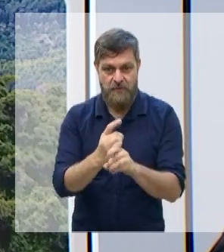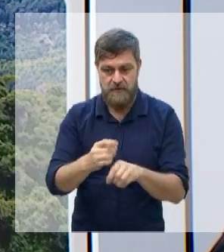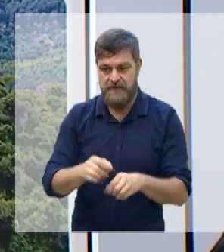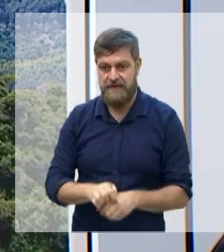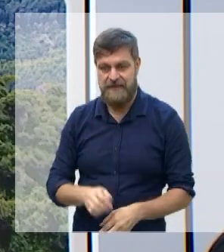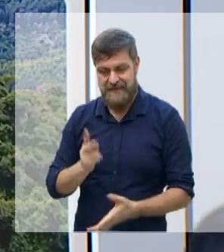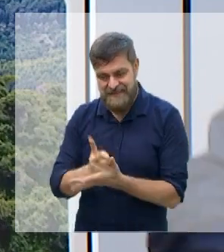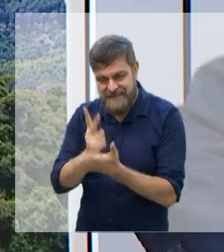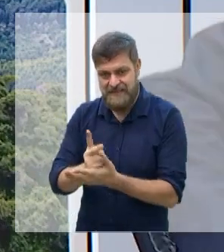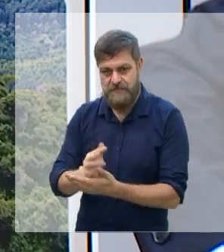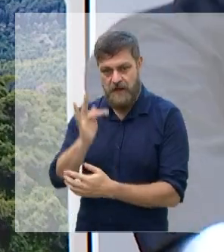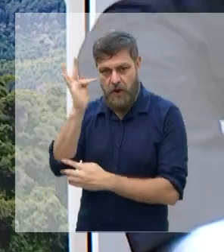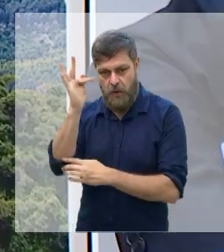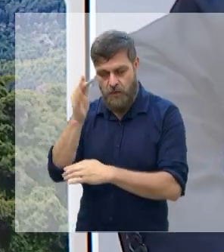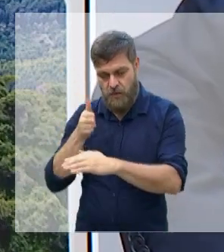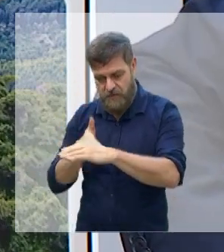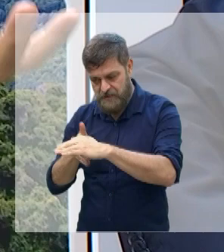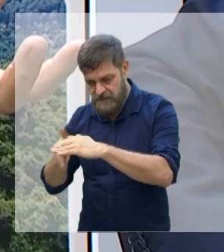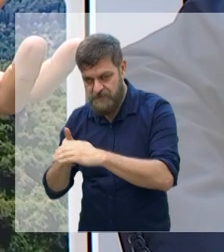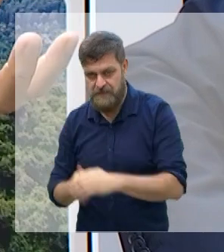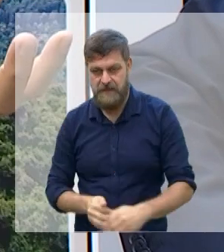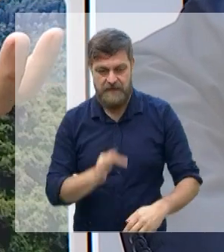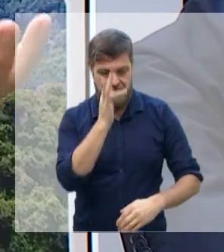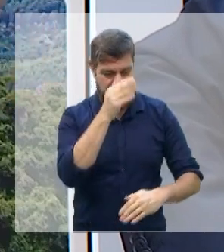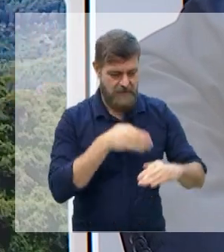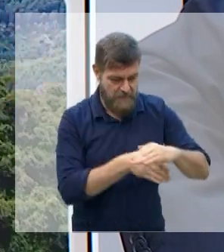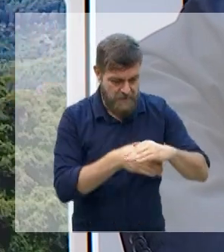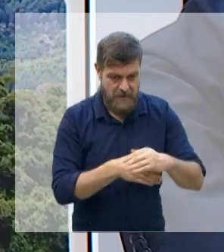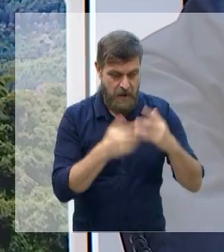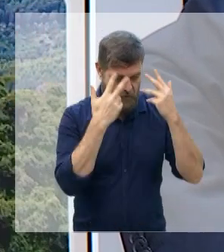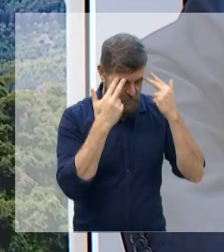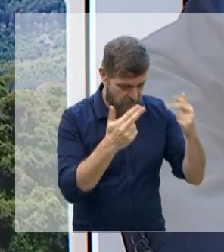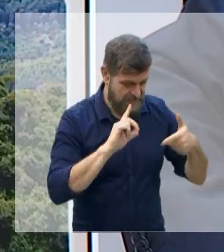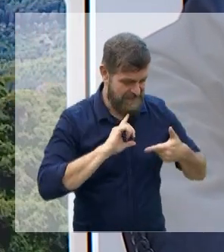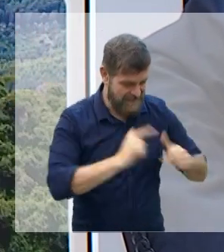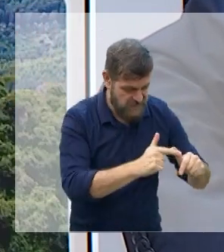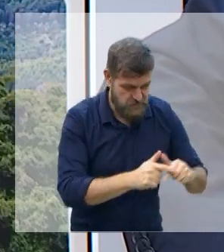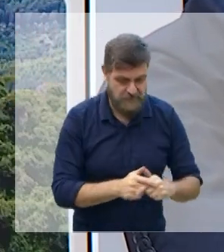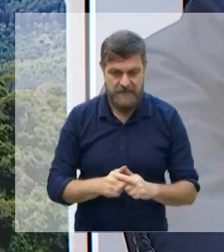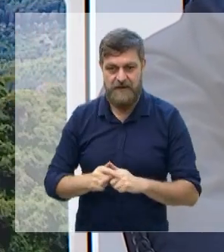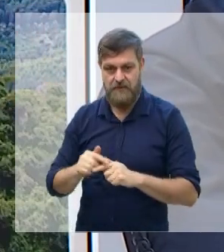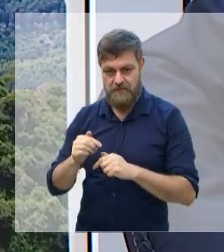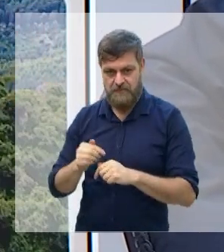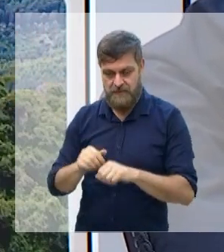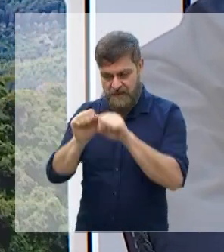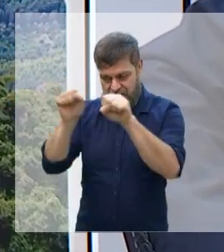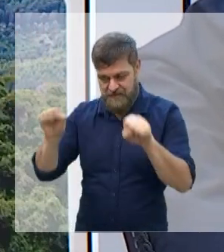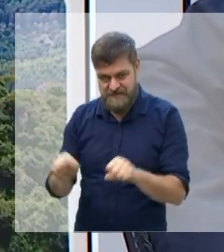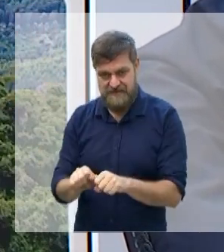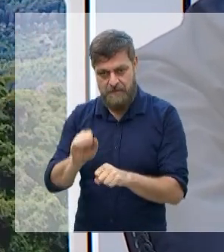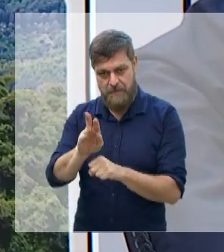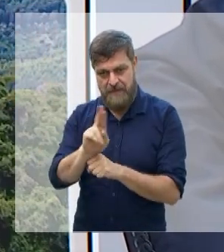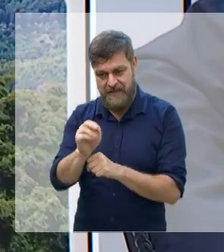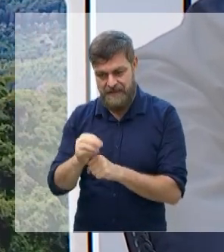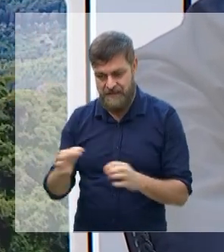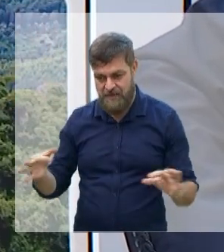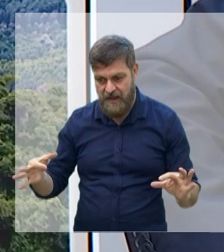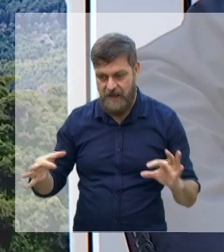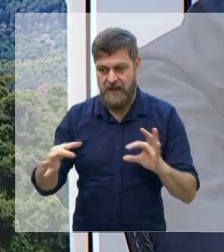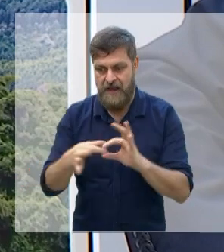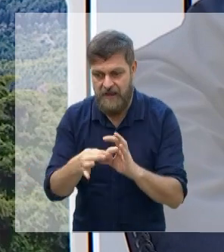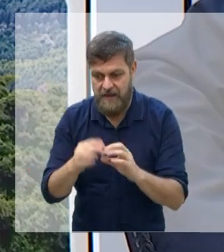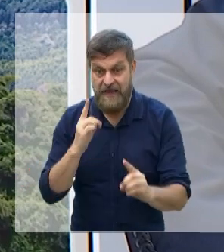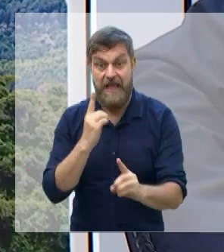sempre nos terminais e integra os ônibus e uma convencional com o cnrt depois eu posso falar um pouco sobre isso também e